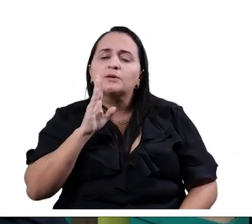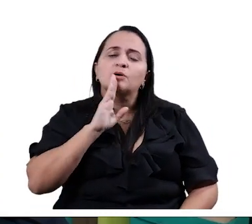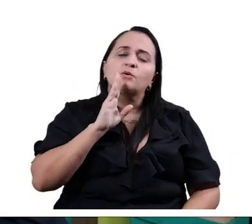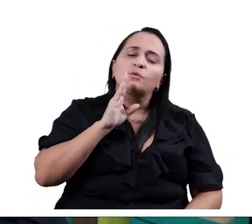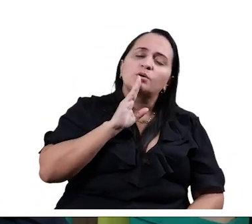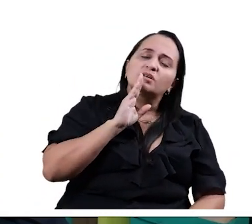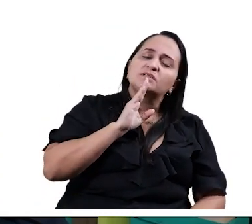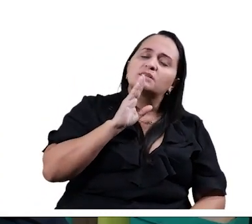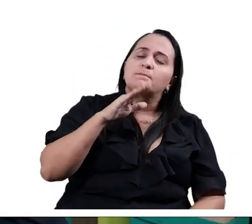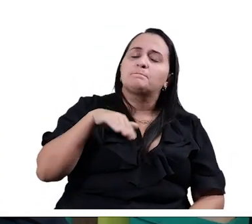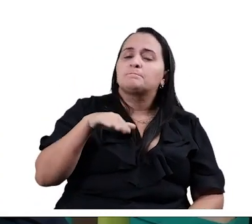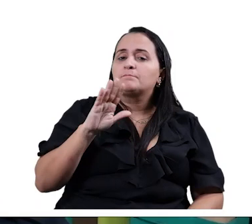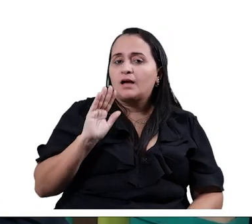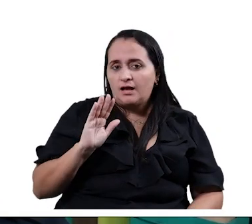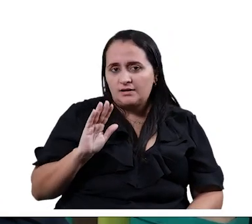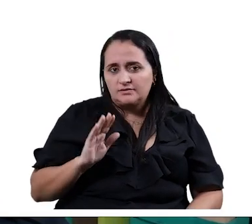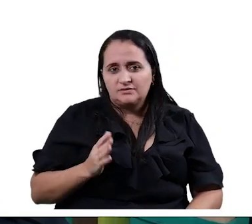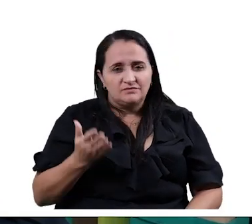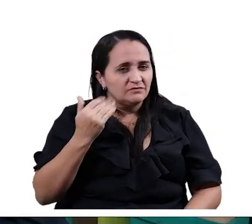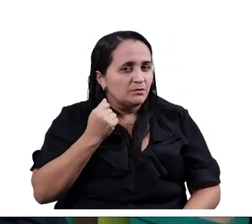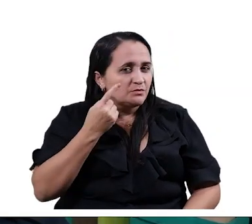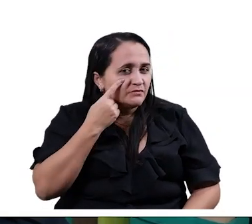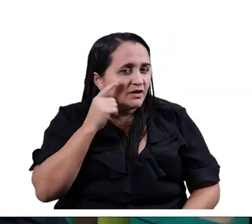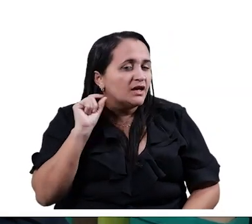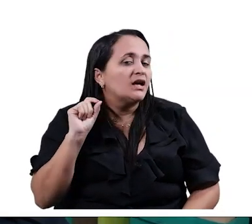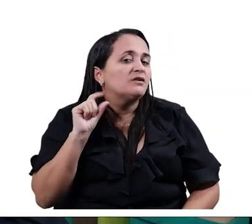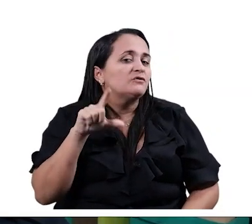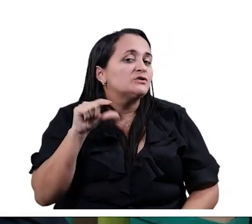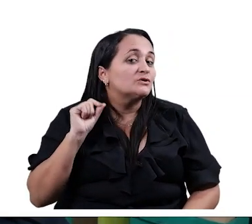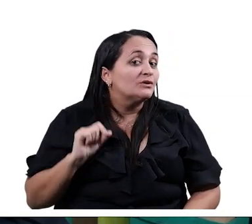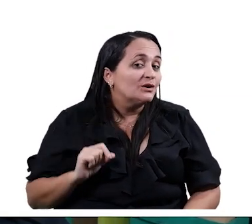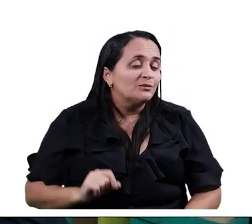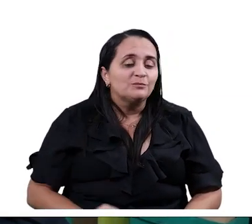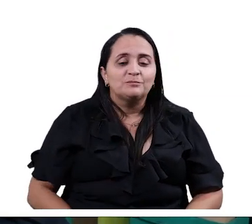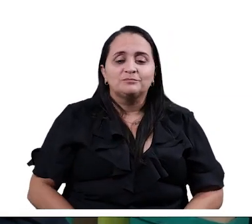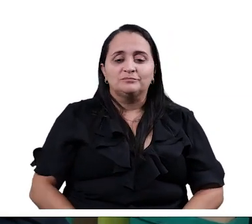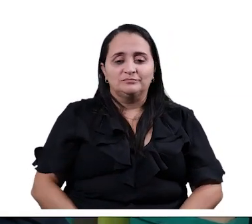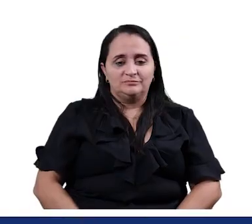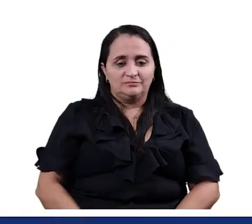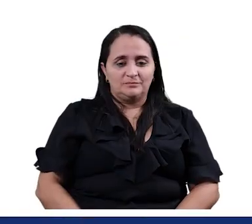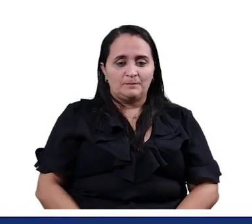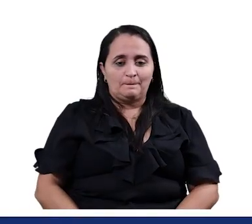um pouquinho mais desse esportista. Vamos ver qual nome foi escolhido?